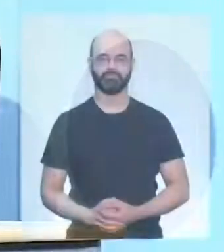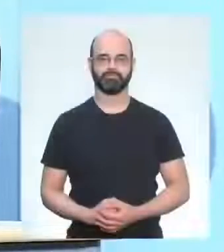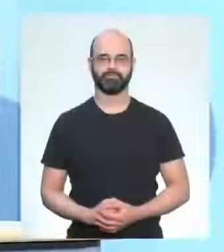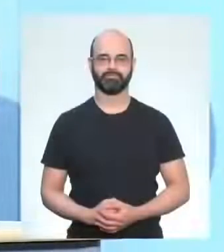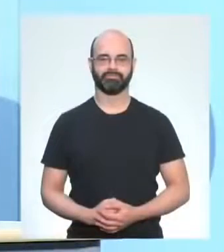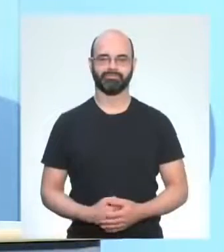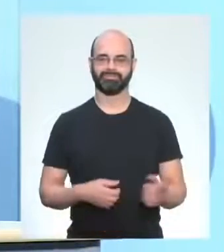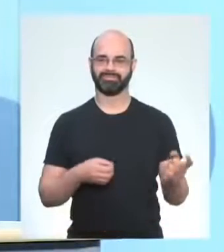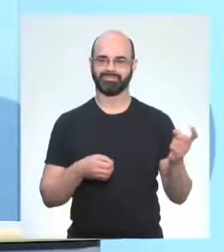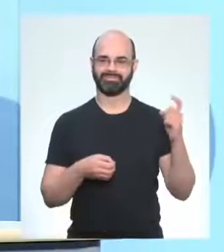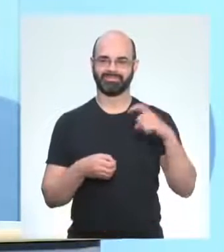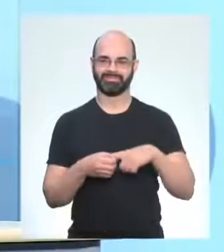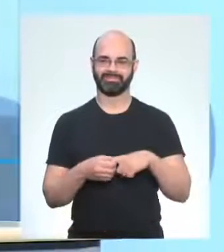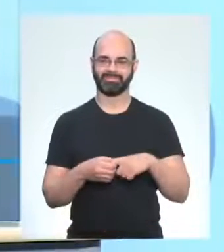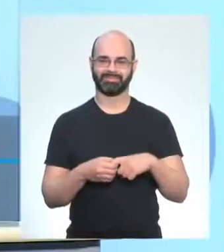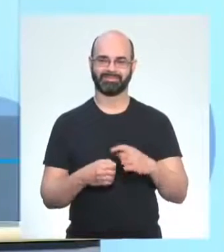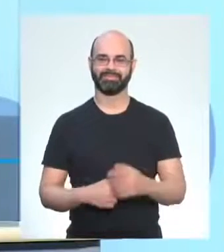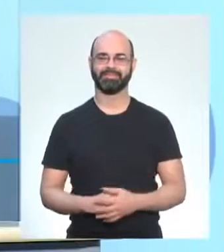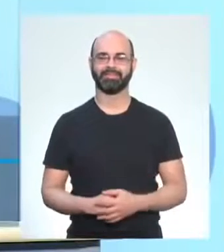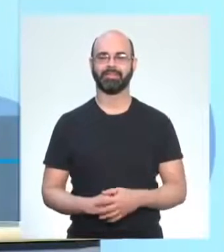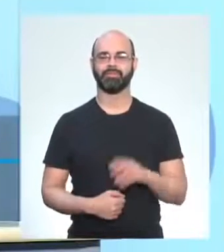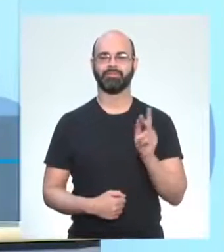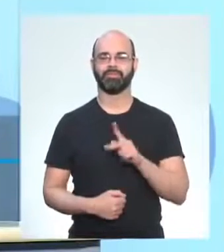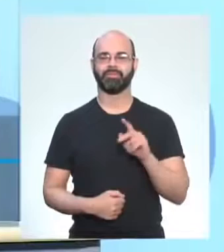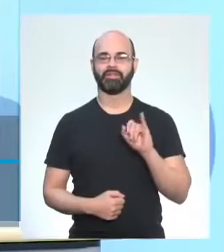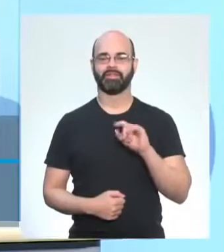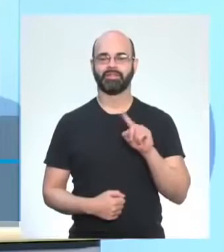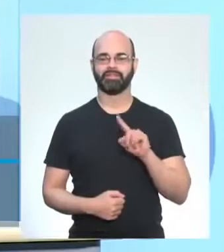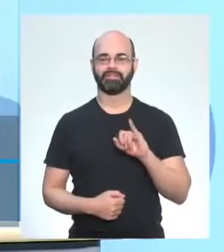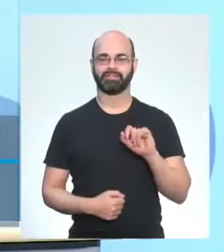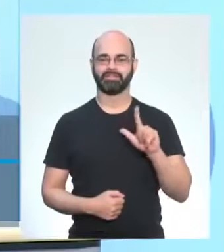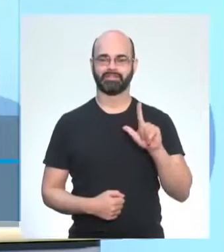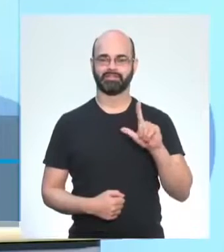Retornamos aqui, ó, a professora Isilda colocando aqui,